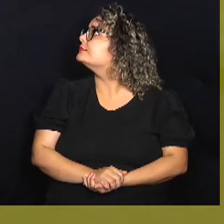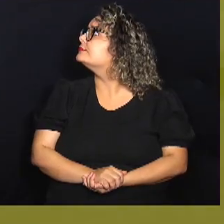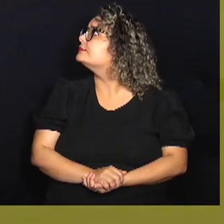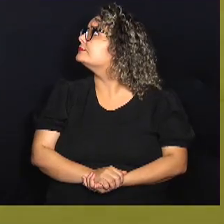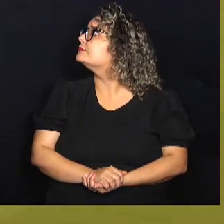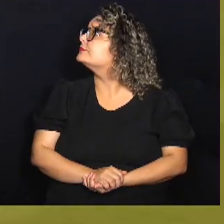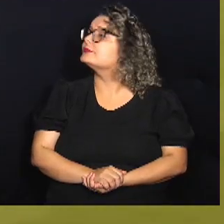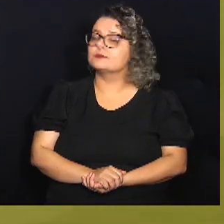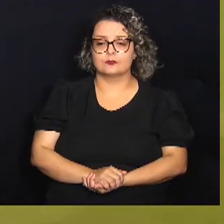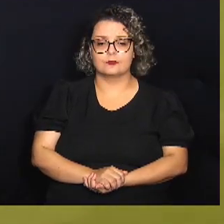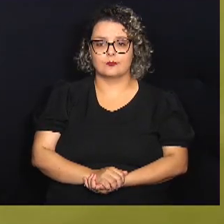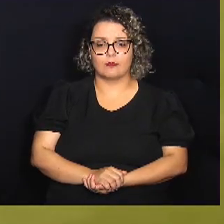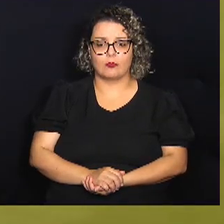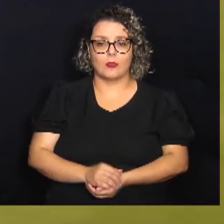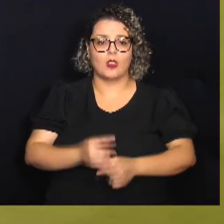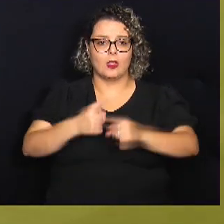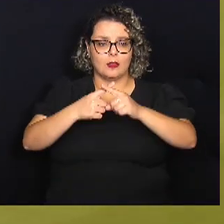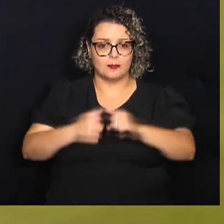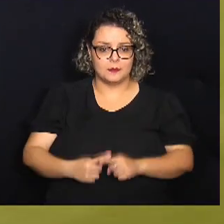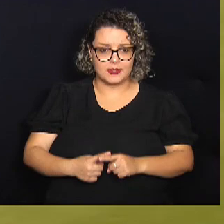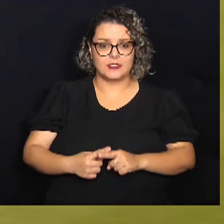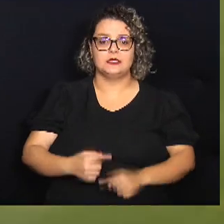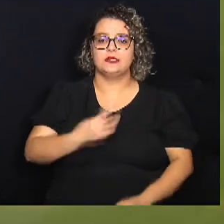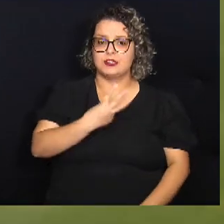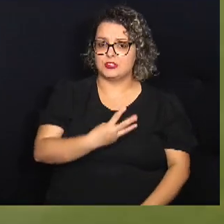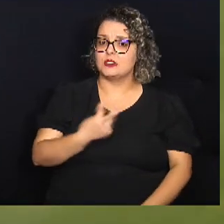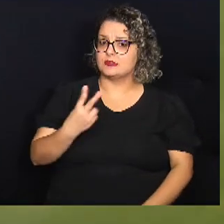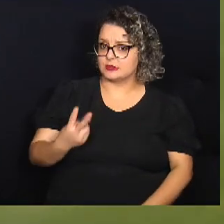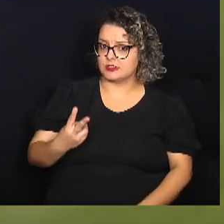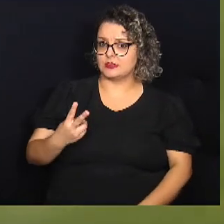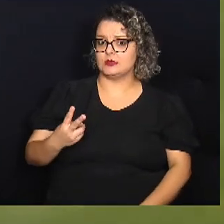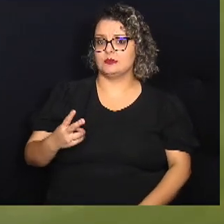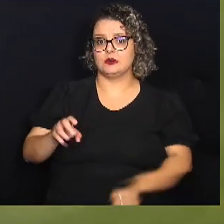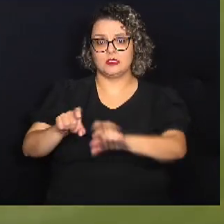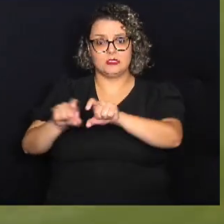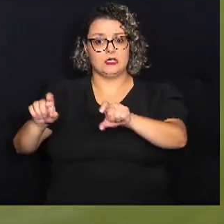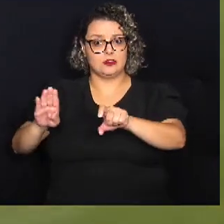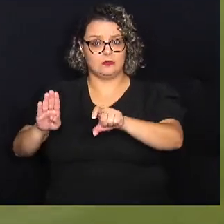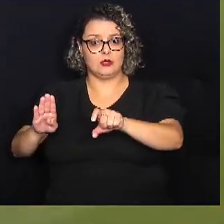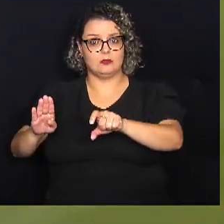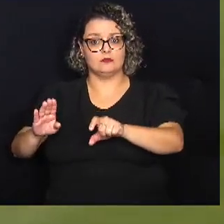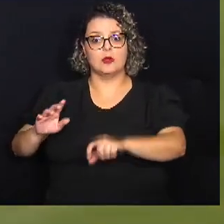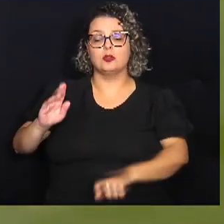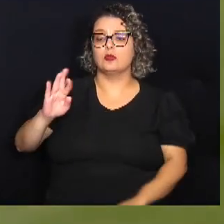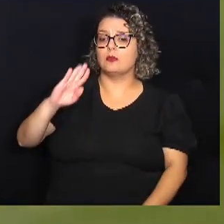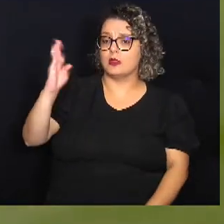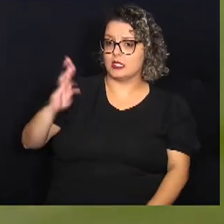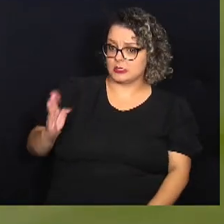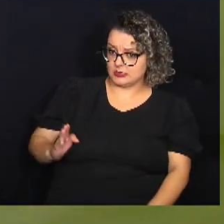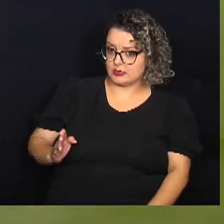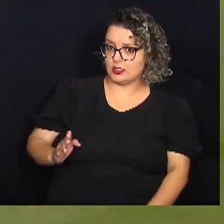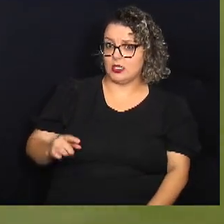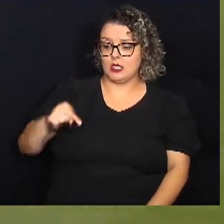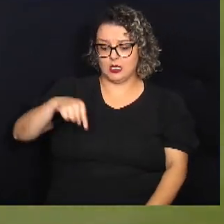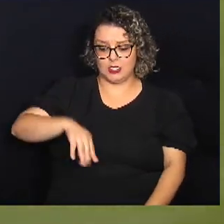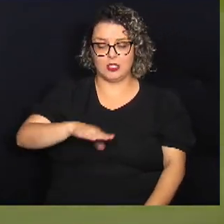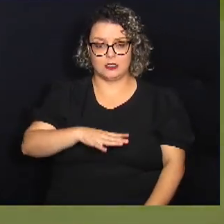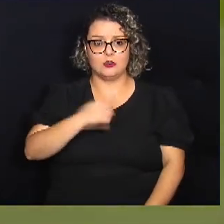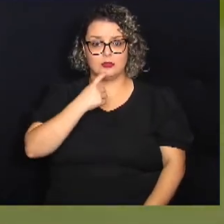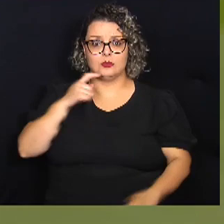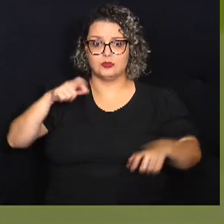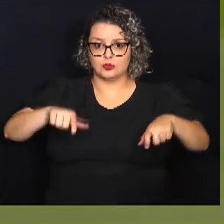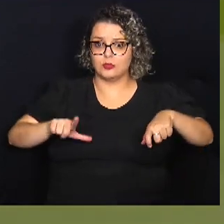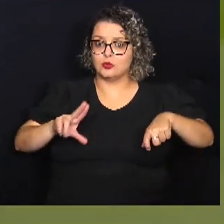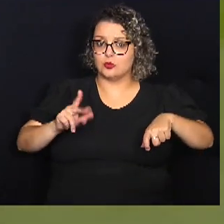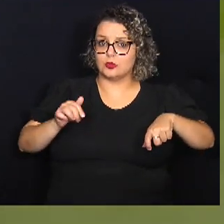Em partida válida pela 32ª rodada da Série B do Brasileirão, jogando em casa, no Moisés Lucarelli, a Ponte